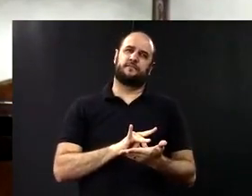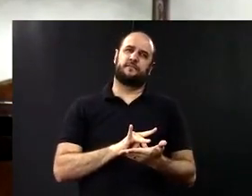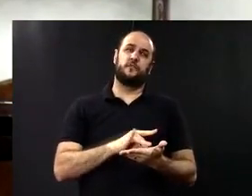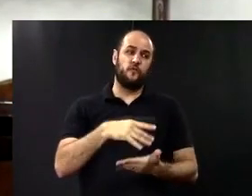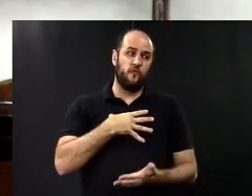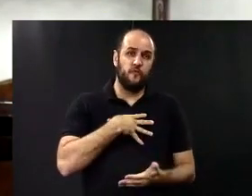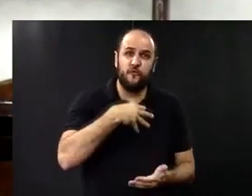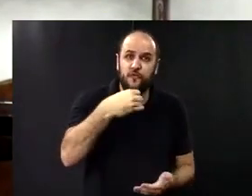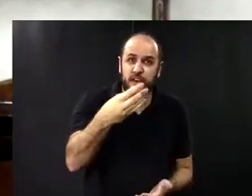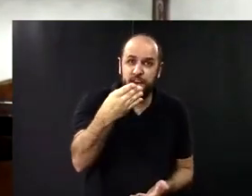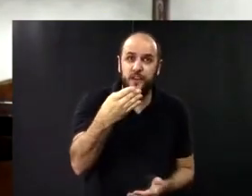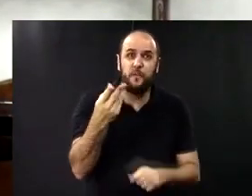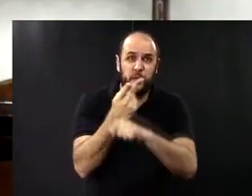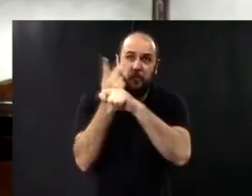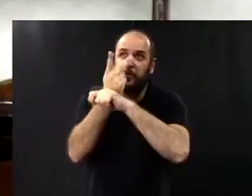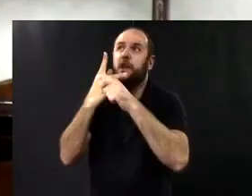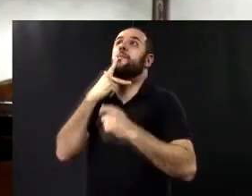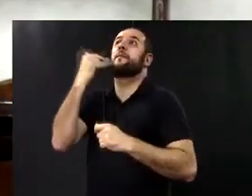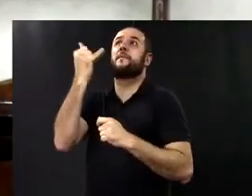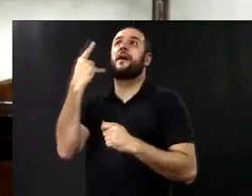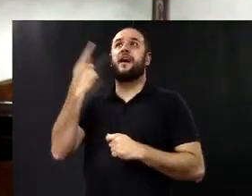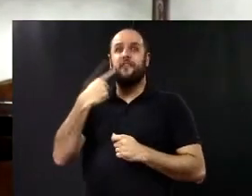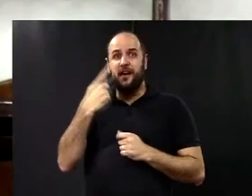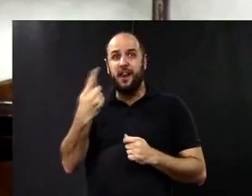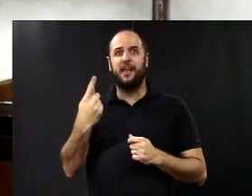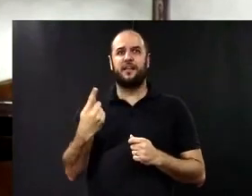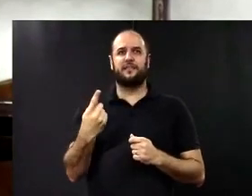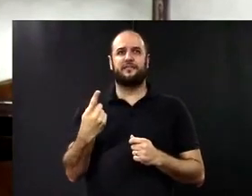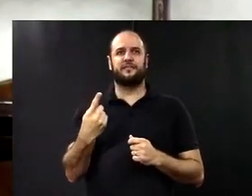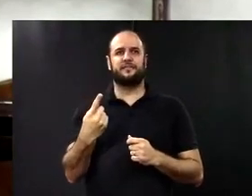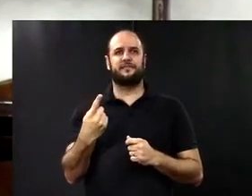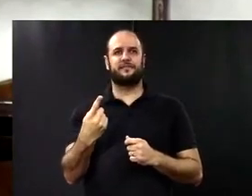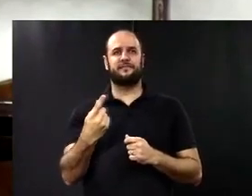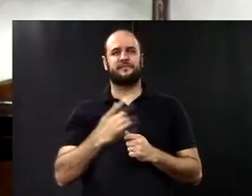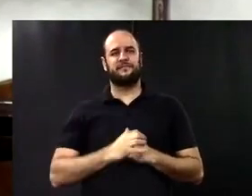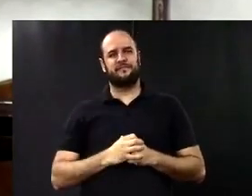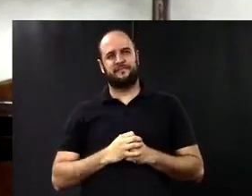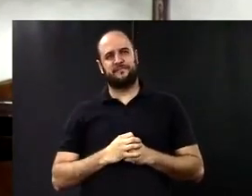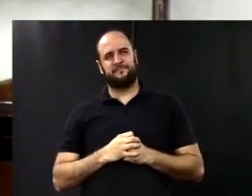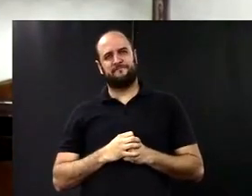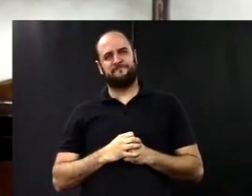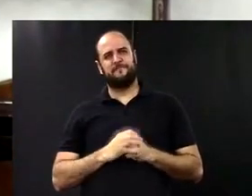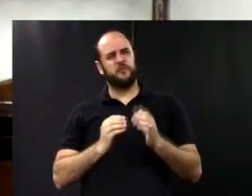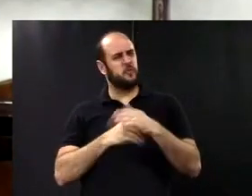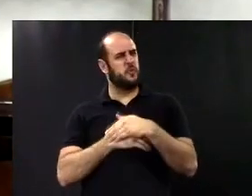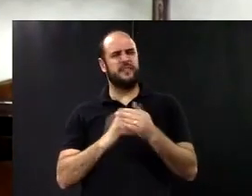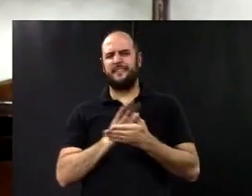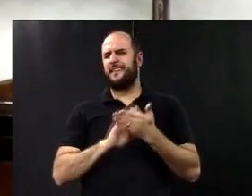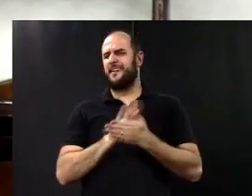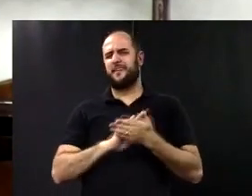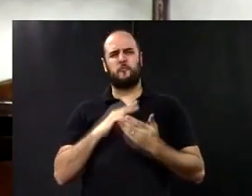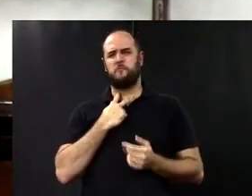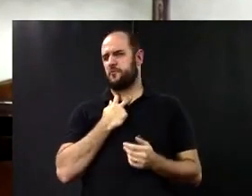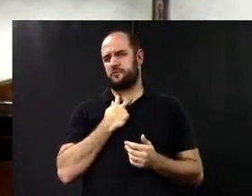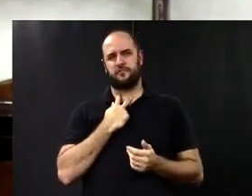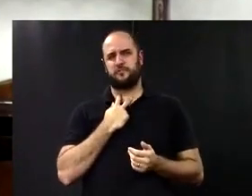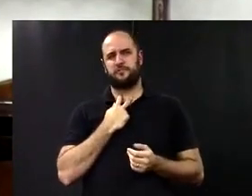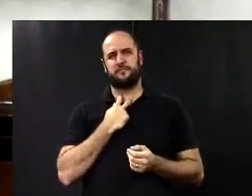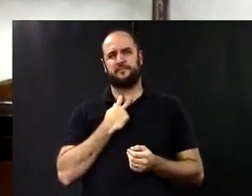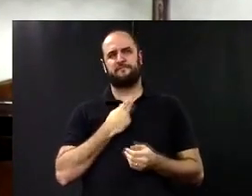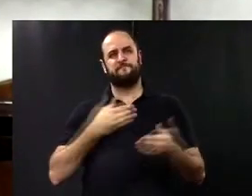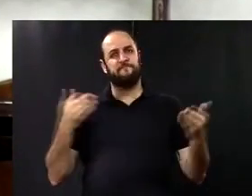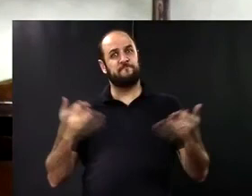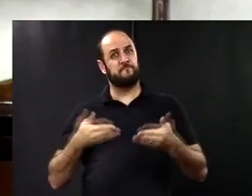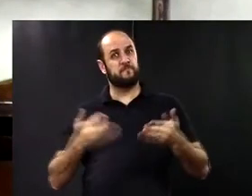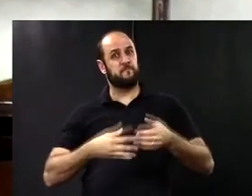Filhos, procure os seus pais, não esconde nada dos seus pais, para que possamos, nessa